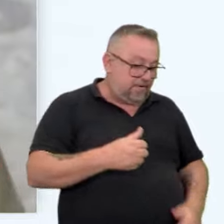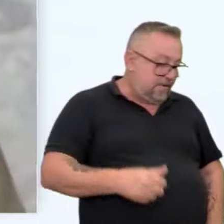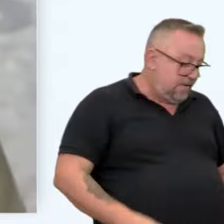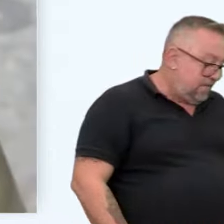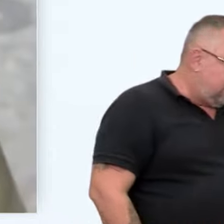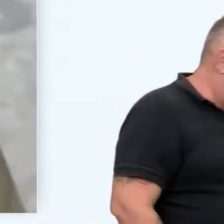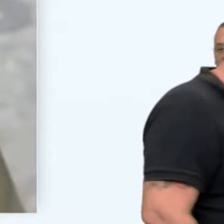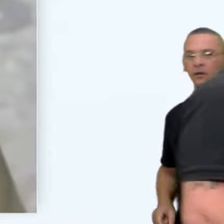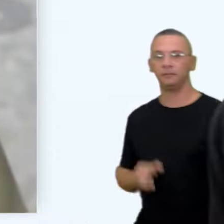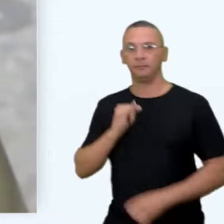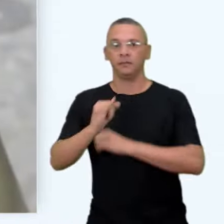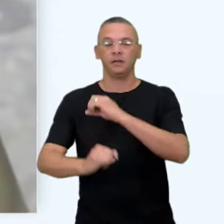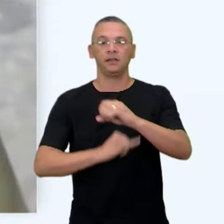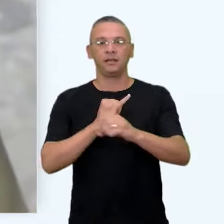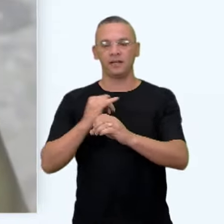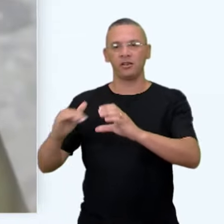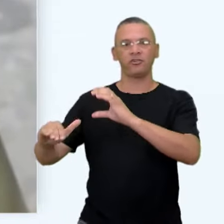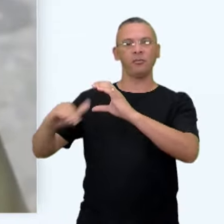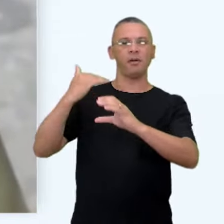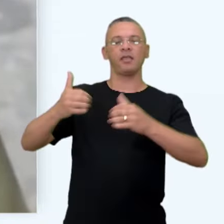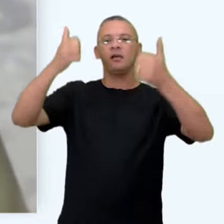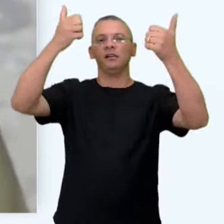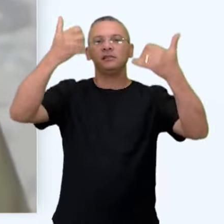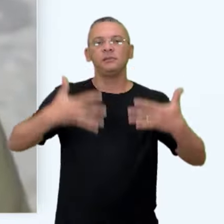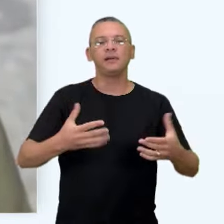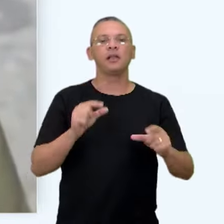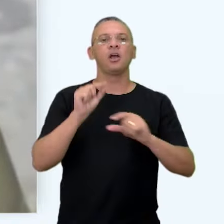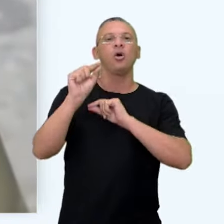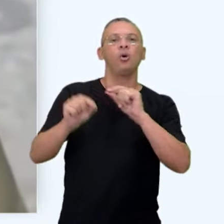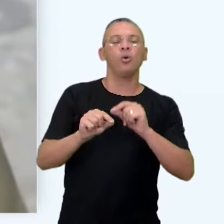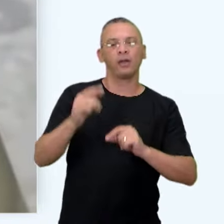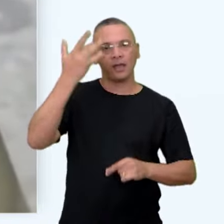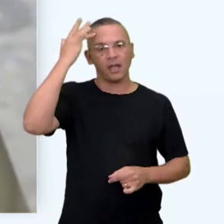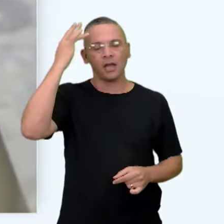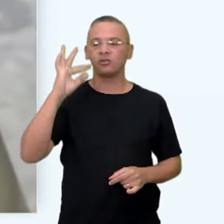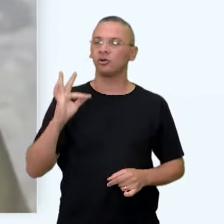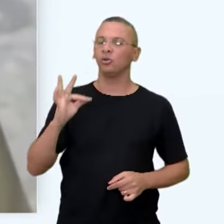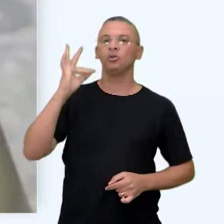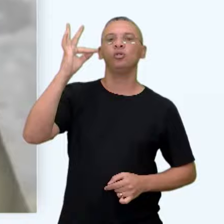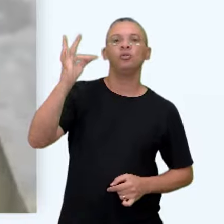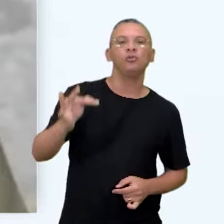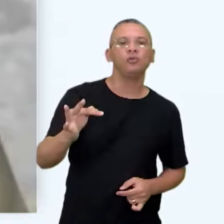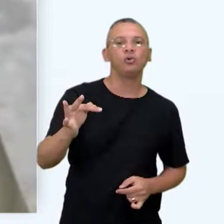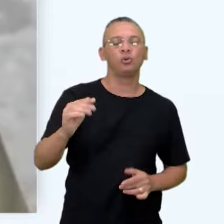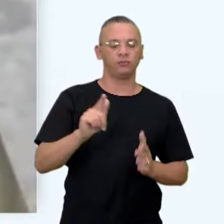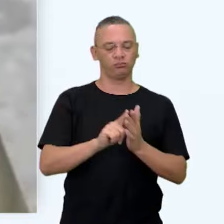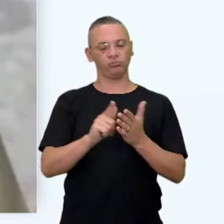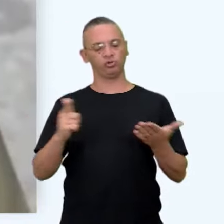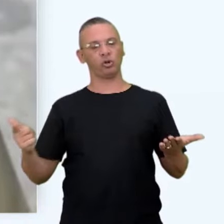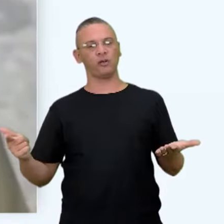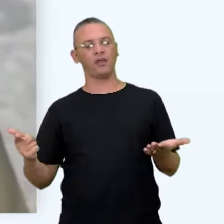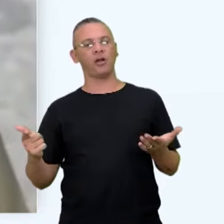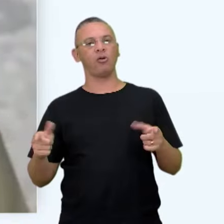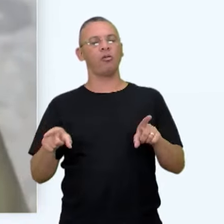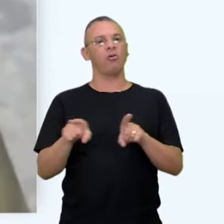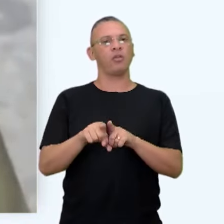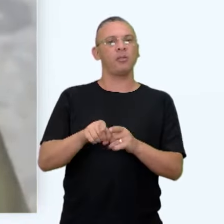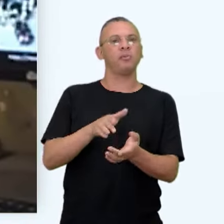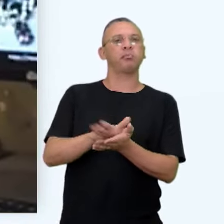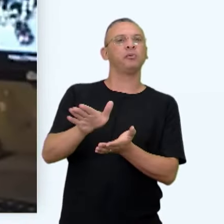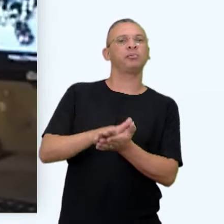enviou pela internet suas impressões sobre o incerto futuro do papel do jornal e o jornal de